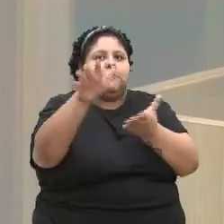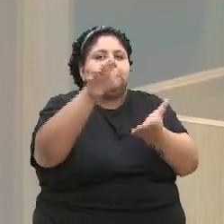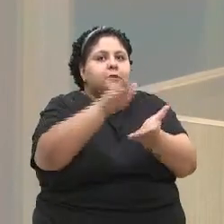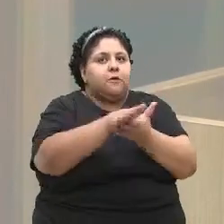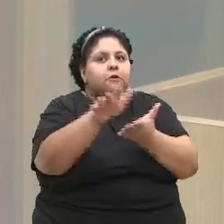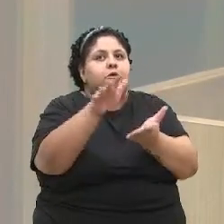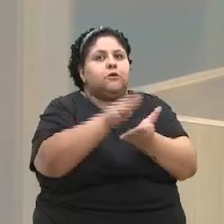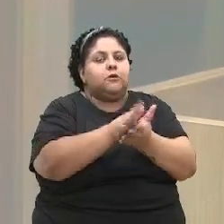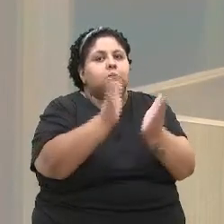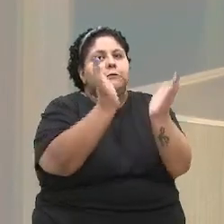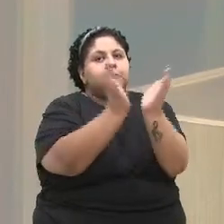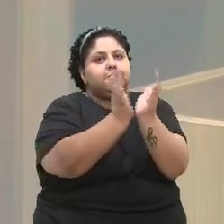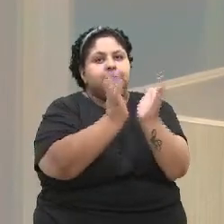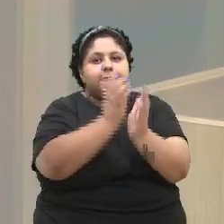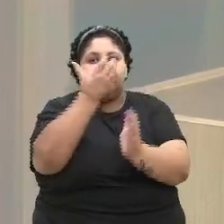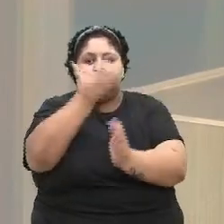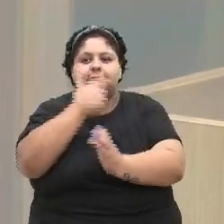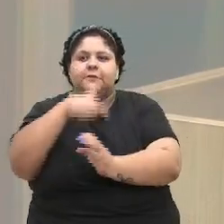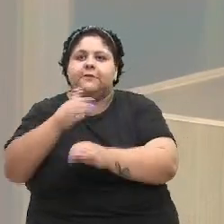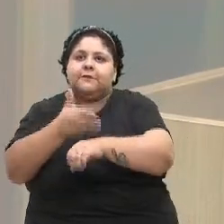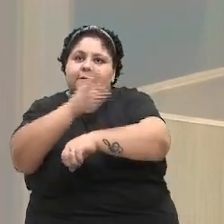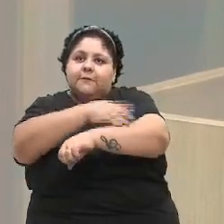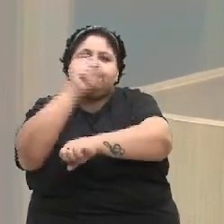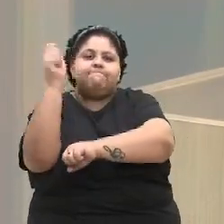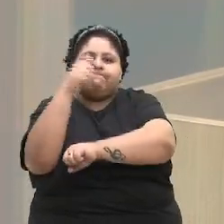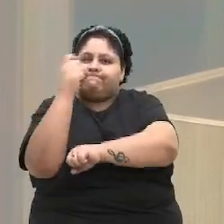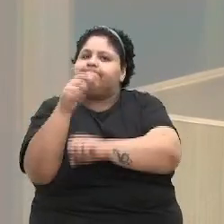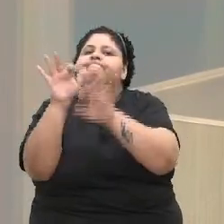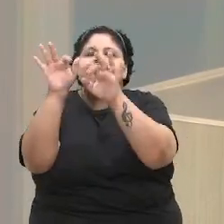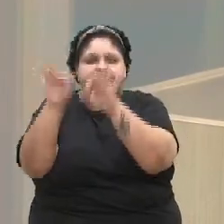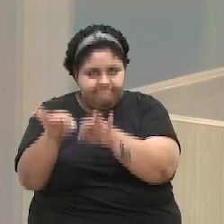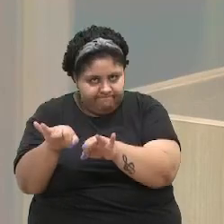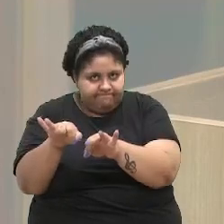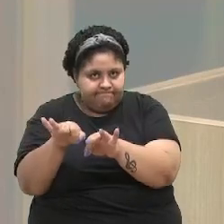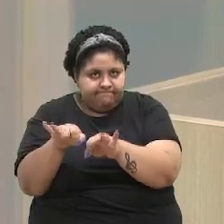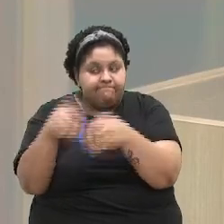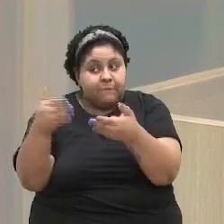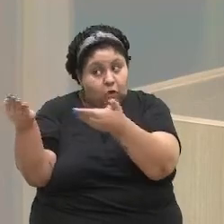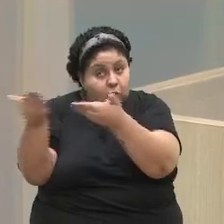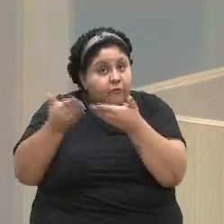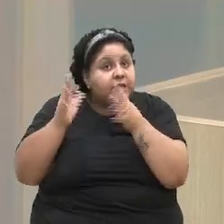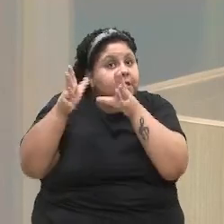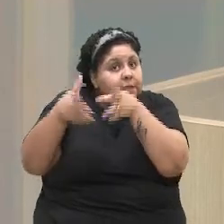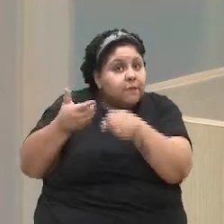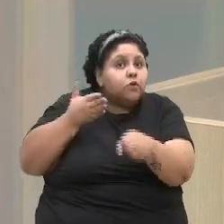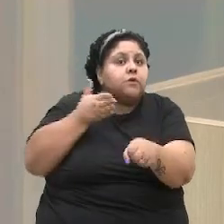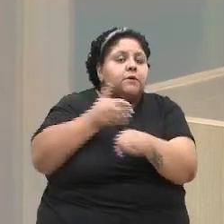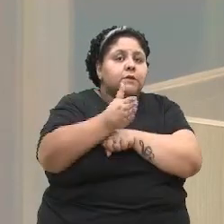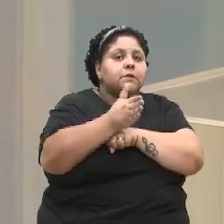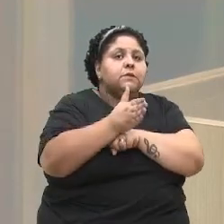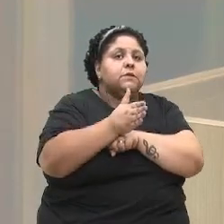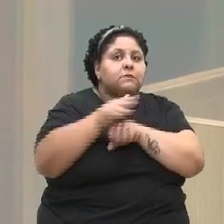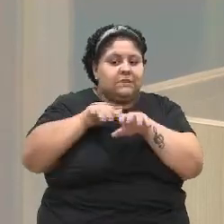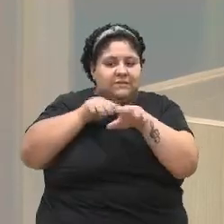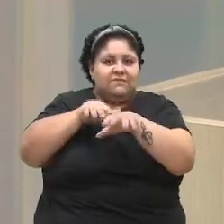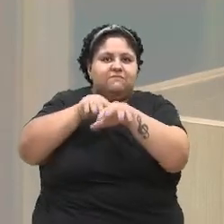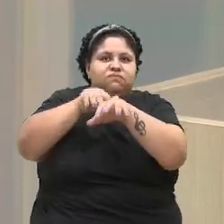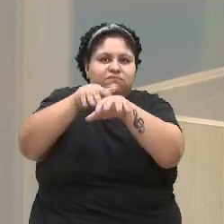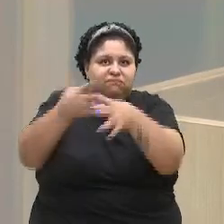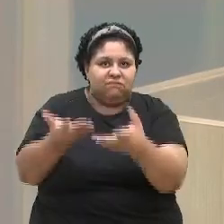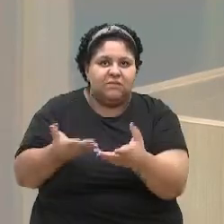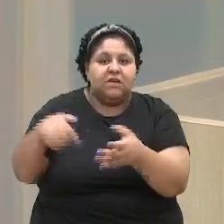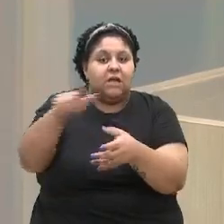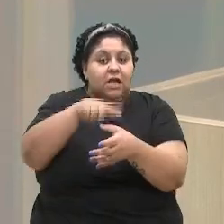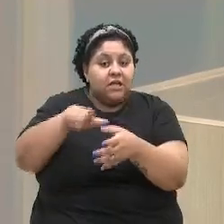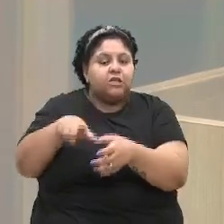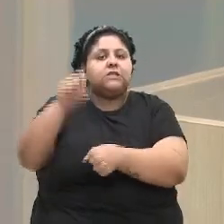granjeiros da cra Gaúcha isso vai deixar de existir então convido a todos que participem dessa manifestação para que